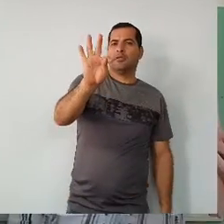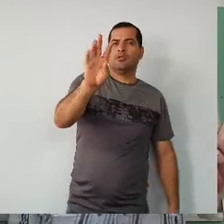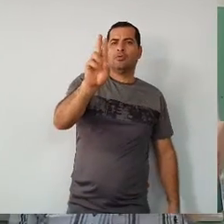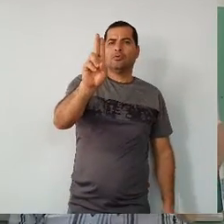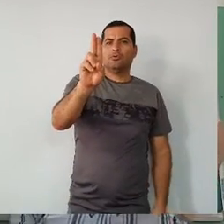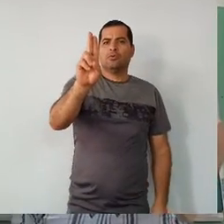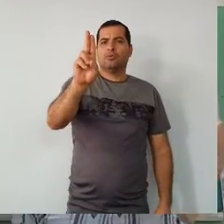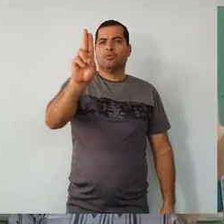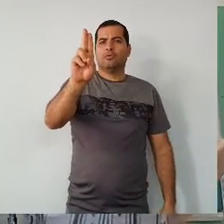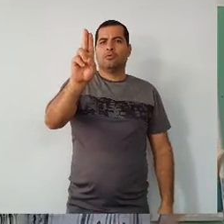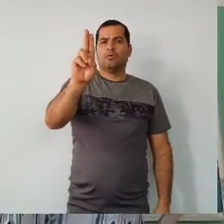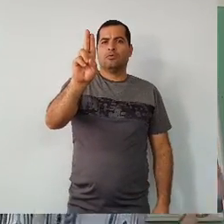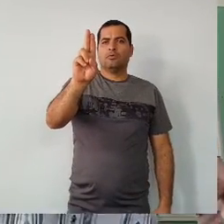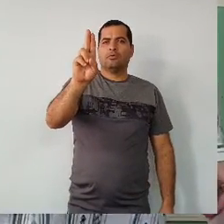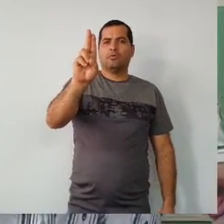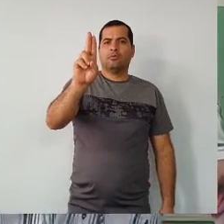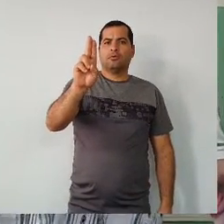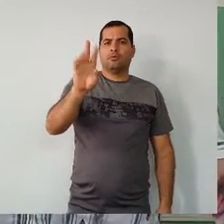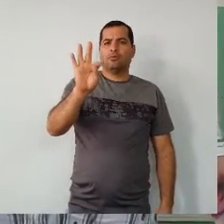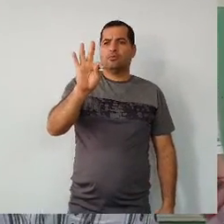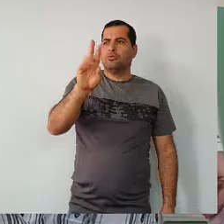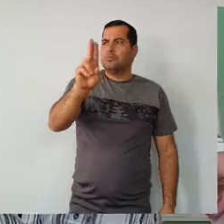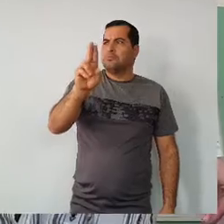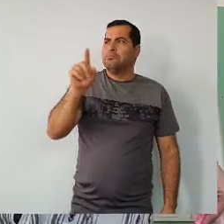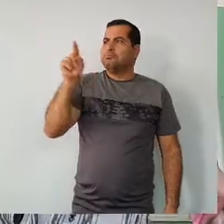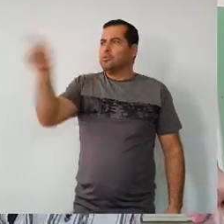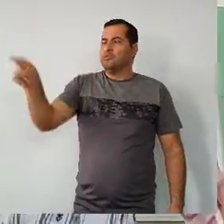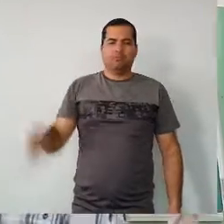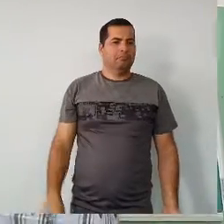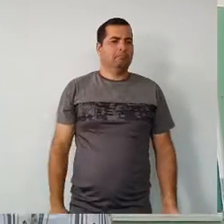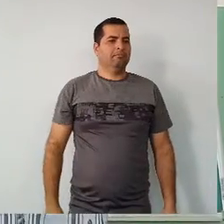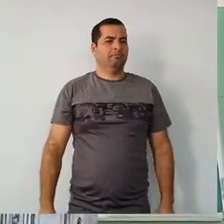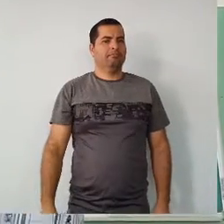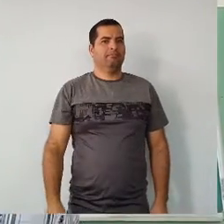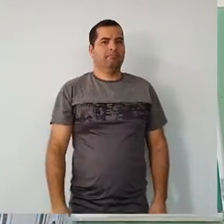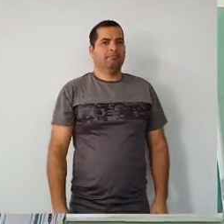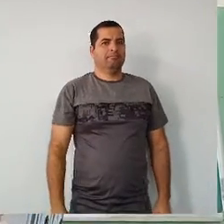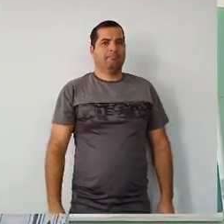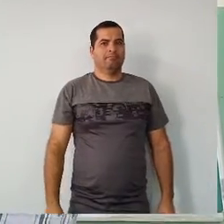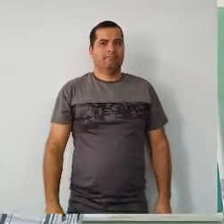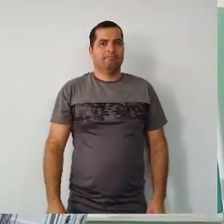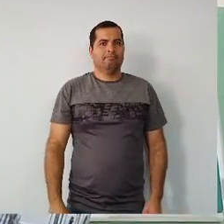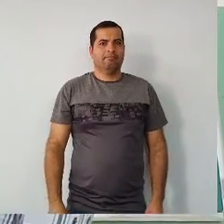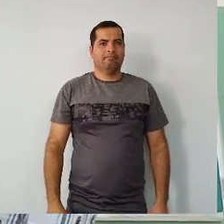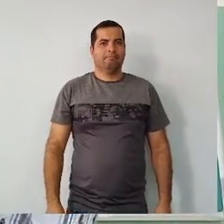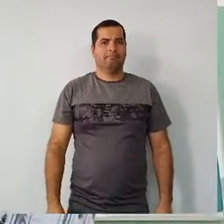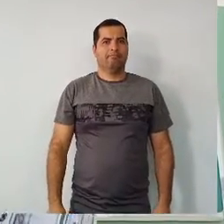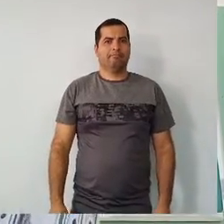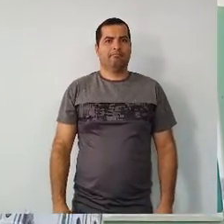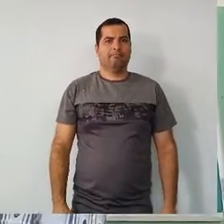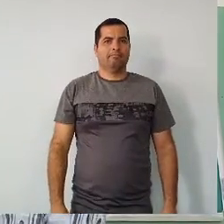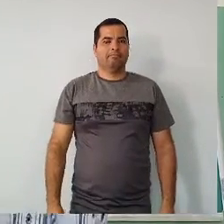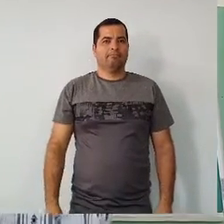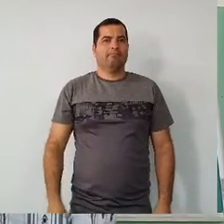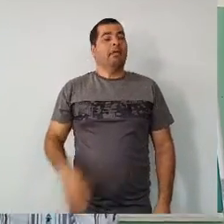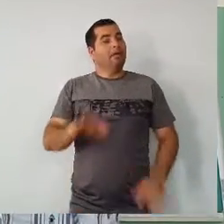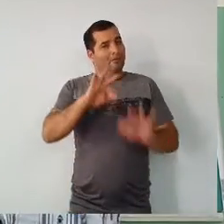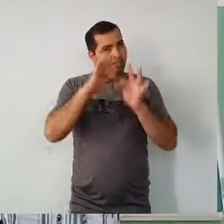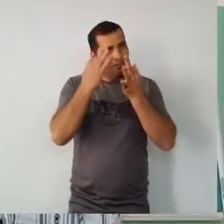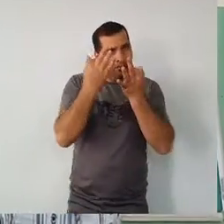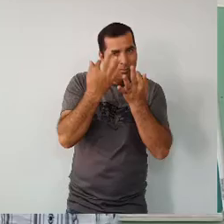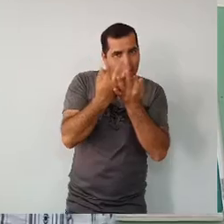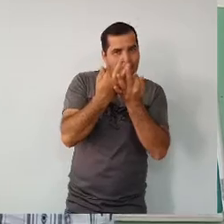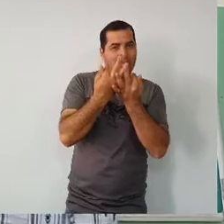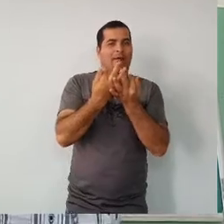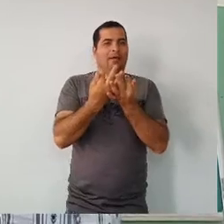ter tu, de túnel, por exemplo. Então, essas